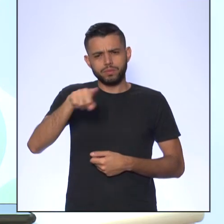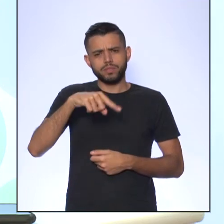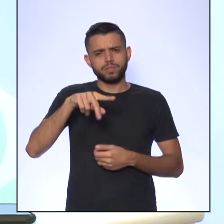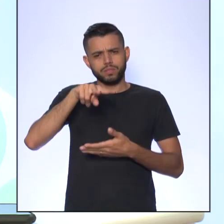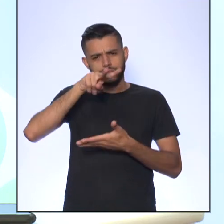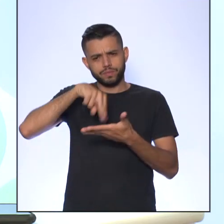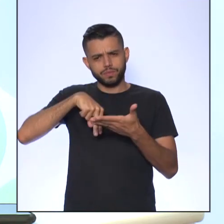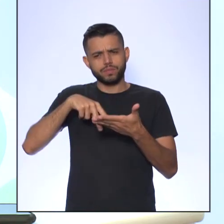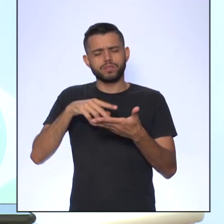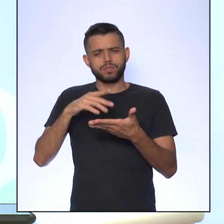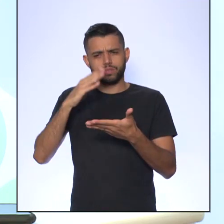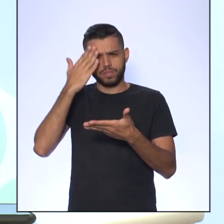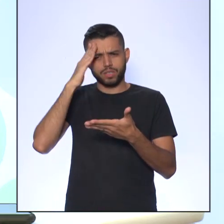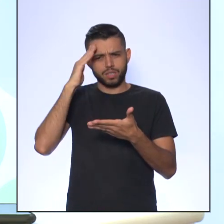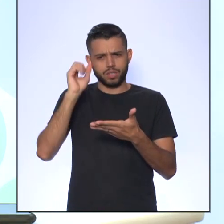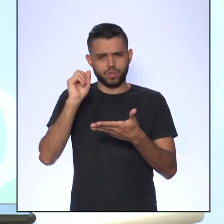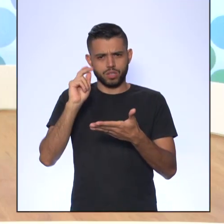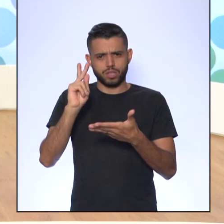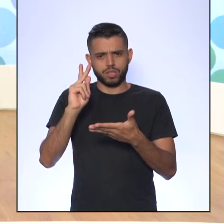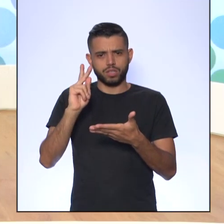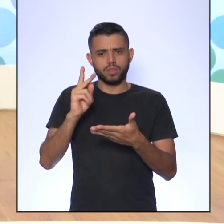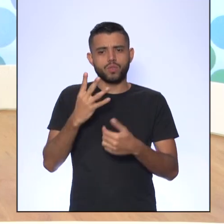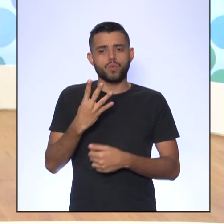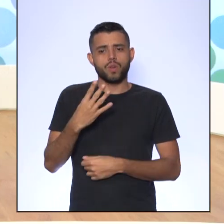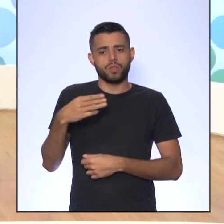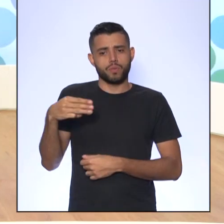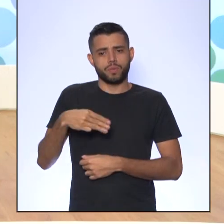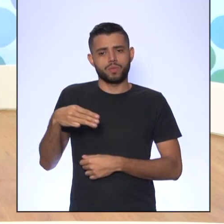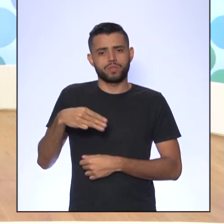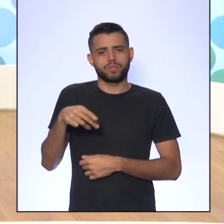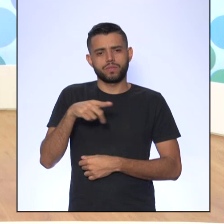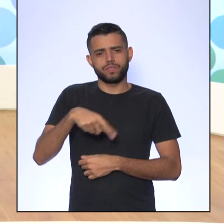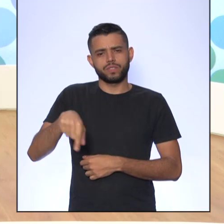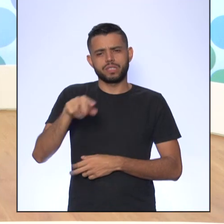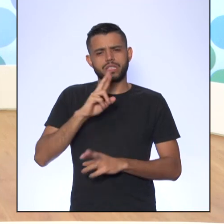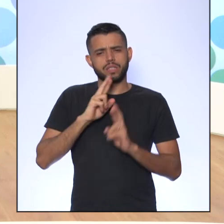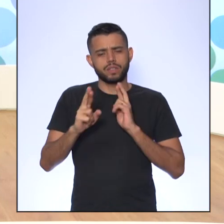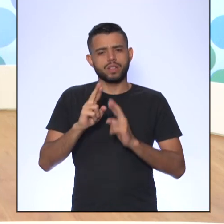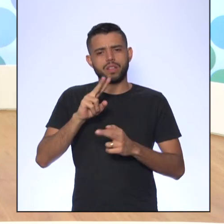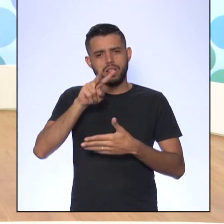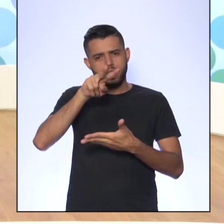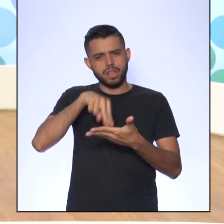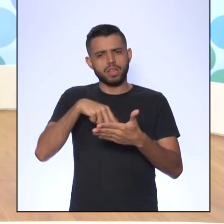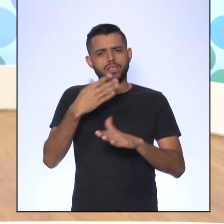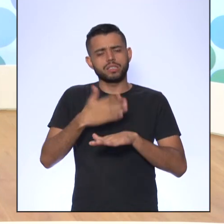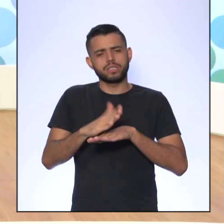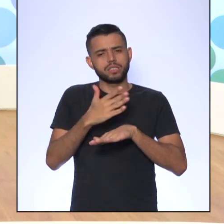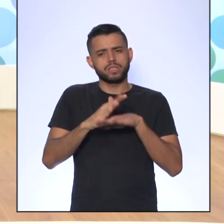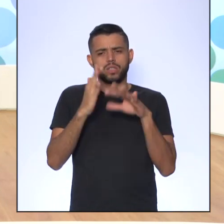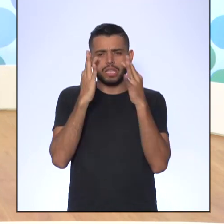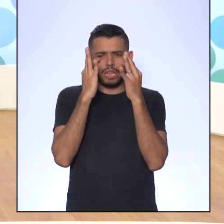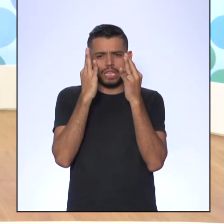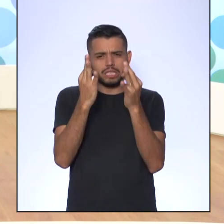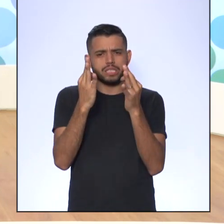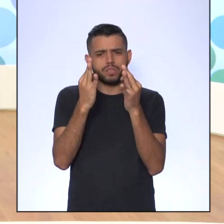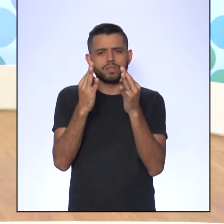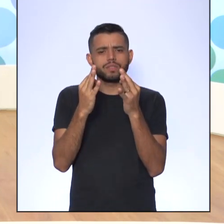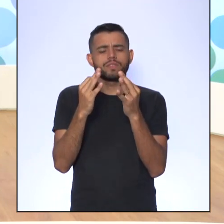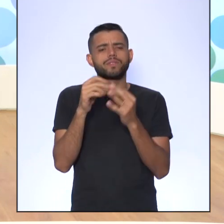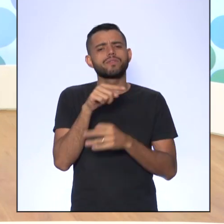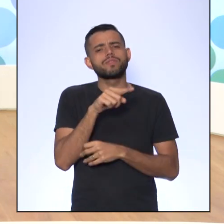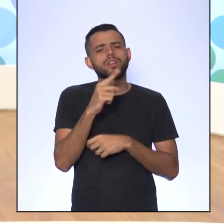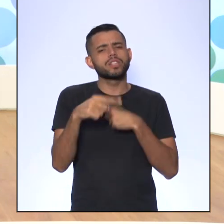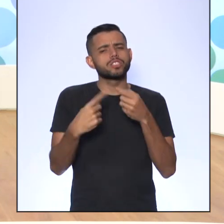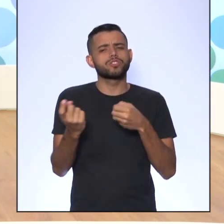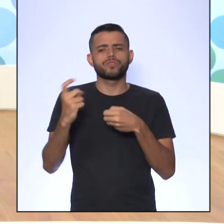leitura e interpretar. Beleza, então 4 minutinhos para vocês fazerem, leiam o exercício, prestem bastante atenção e aí a gente